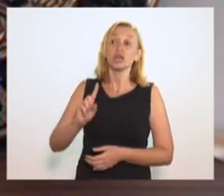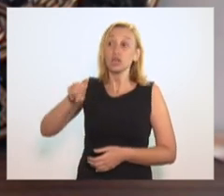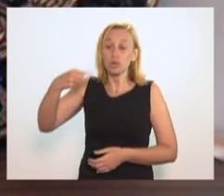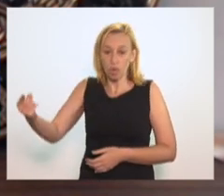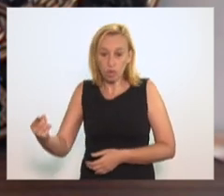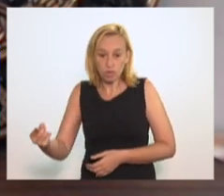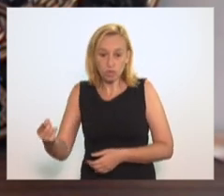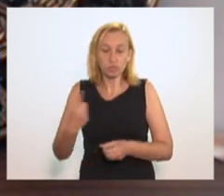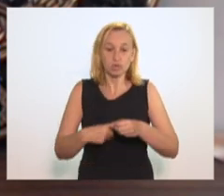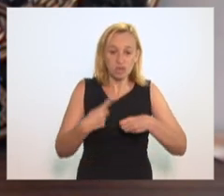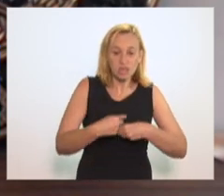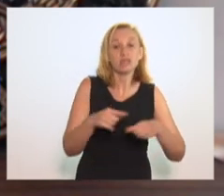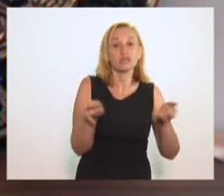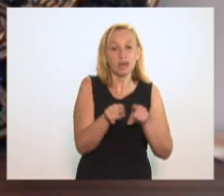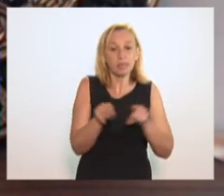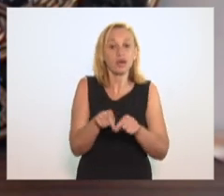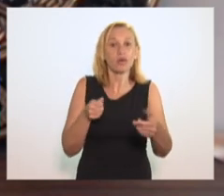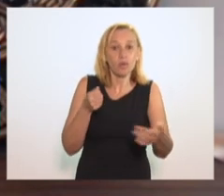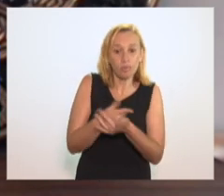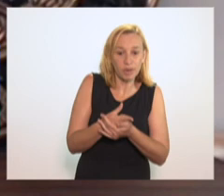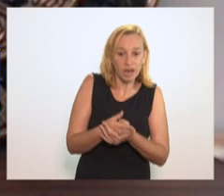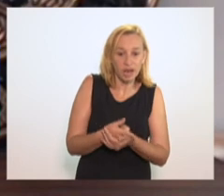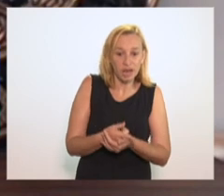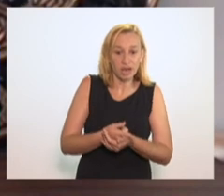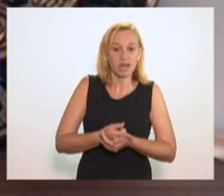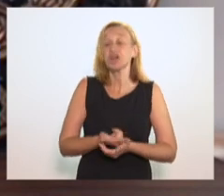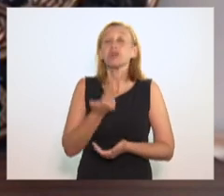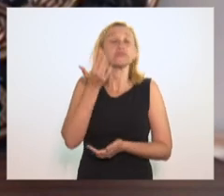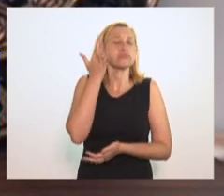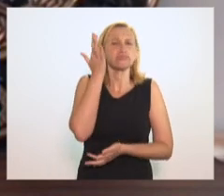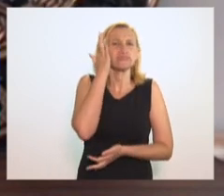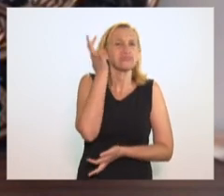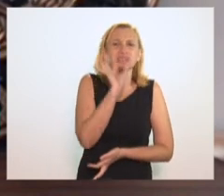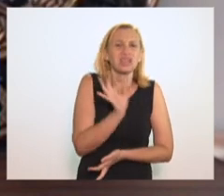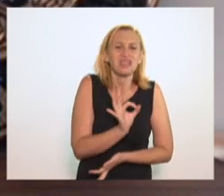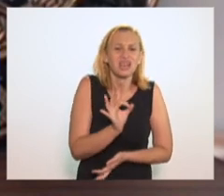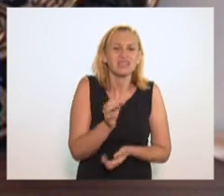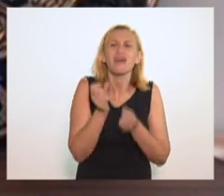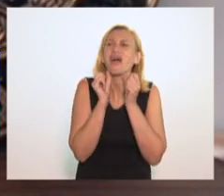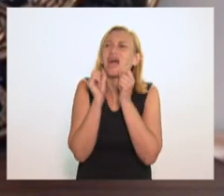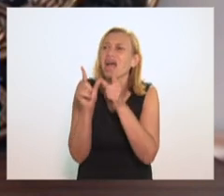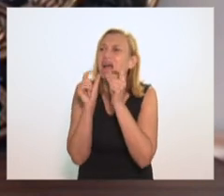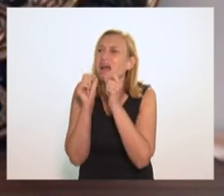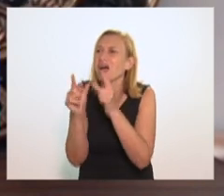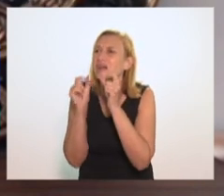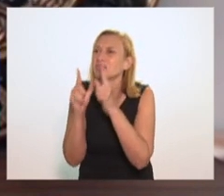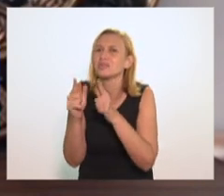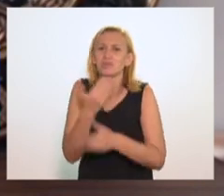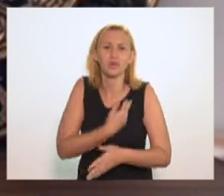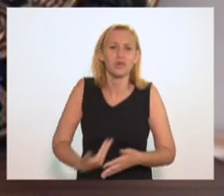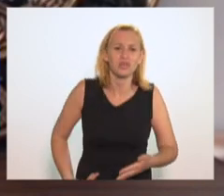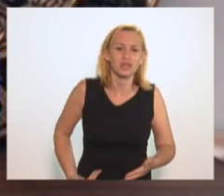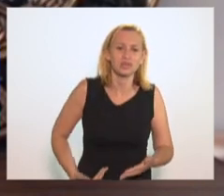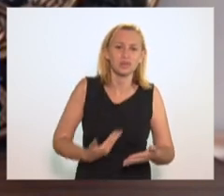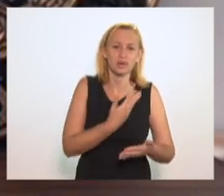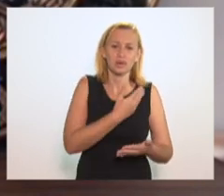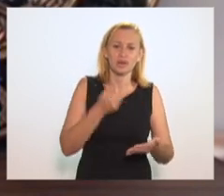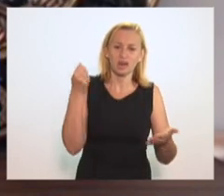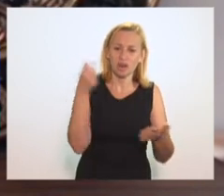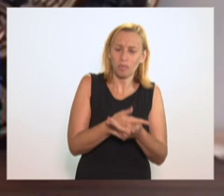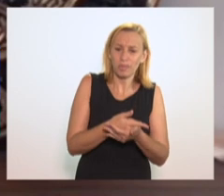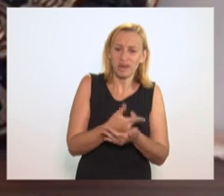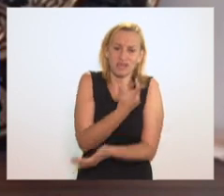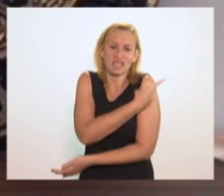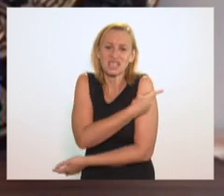decidem também comprar então eu ainda não consegui entender eles estão reclamando porque o governador Cláudio Castro vai comprar vacina